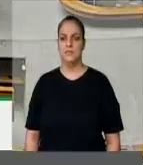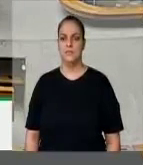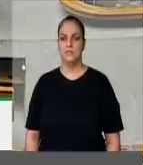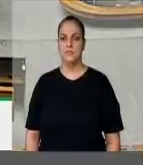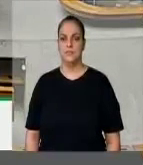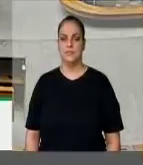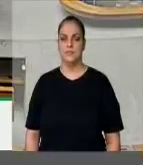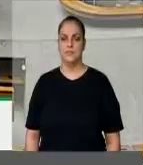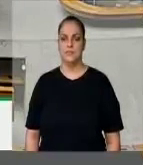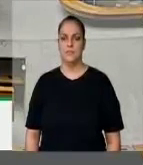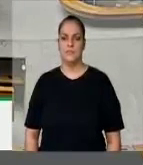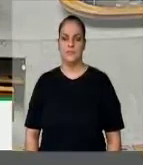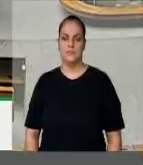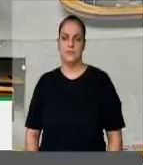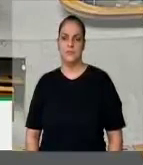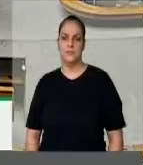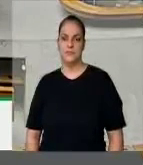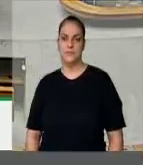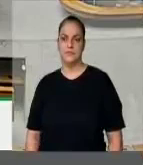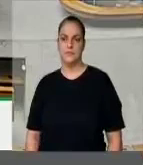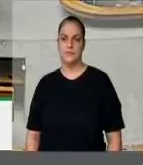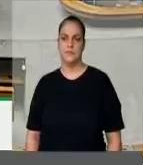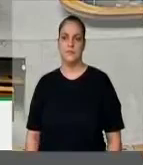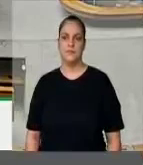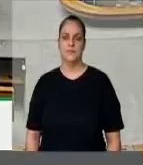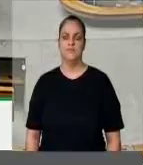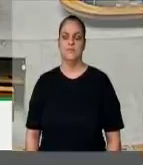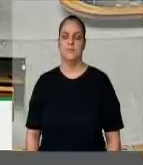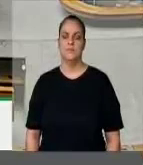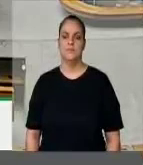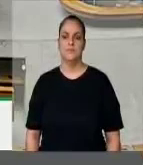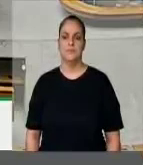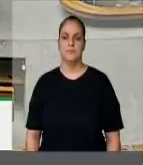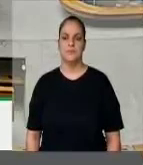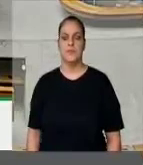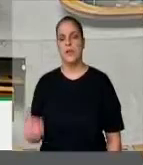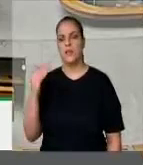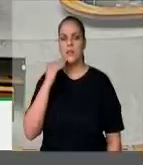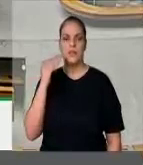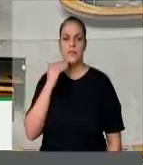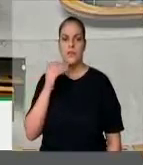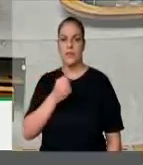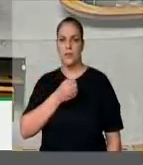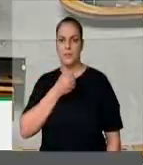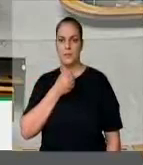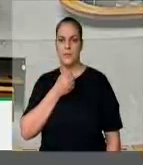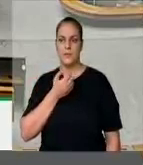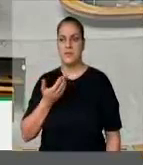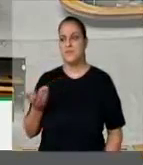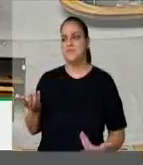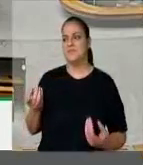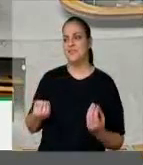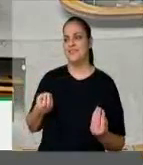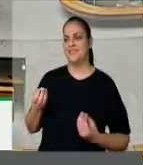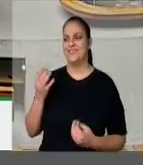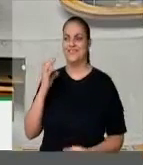Daqui a pouco eu vou botar o Mauro aqui para ver se as coisas... Para ele não falar, ele...